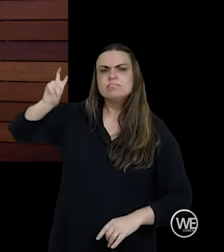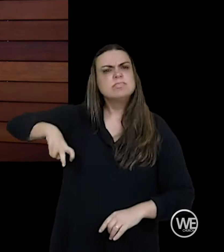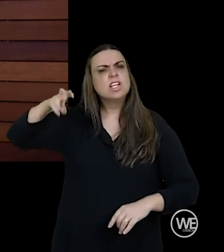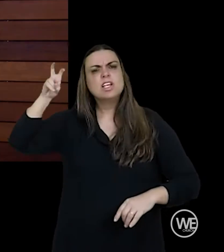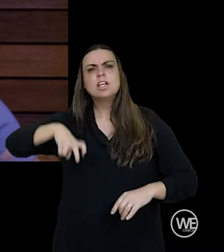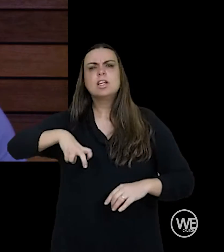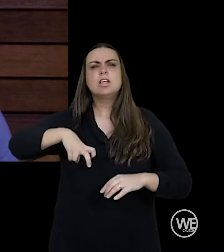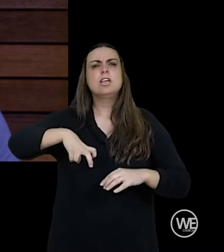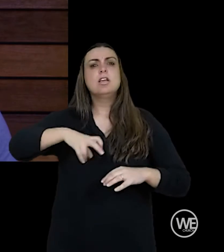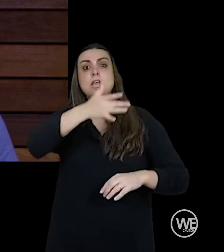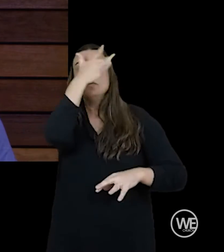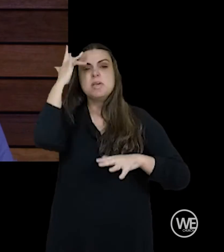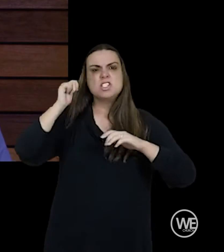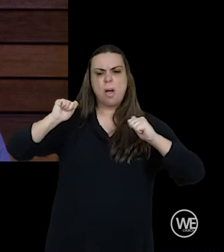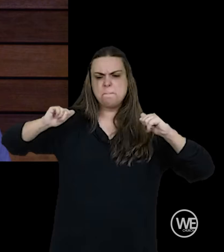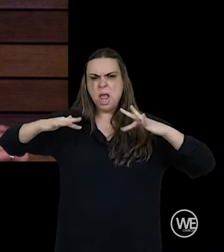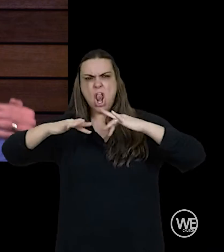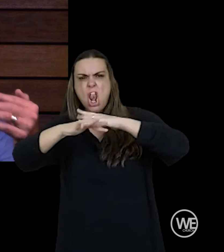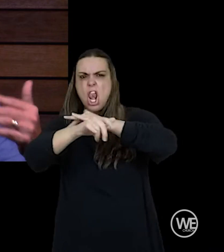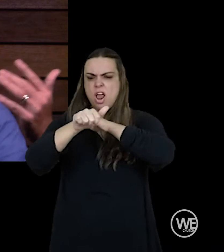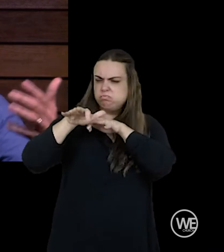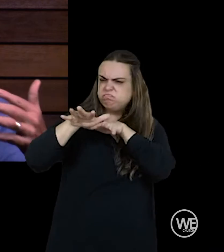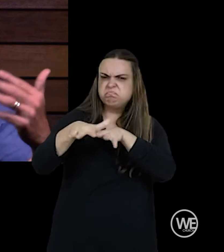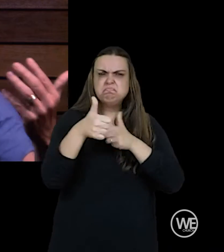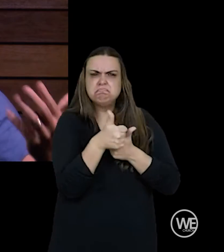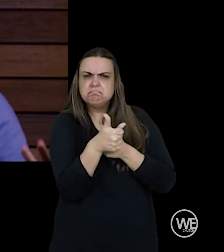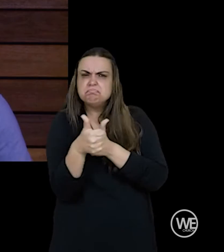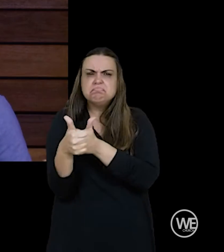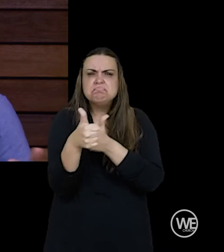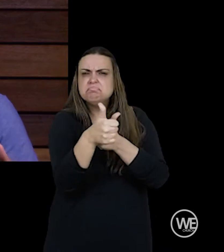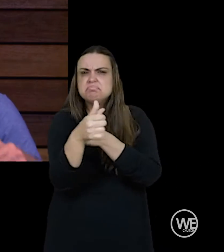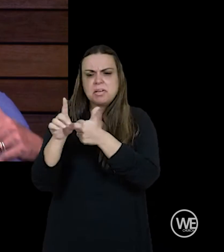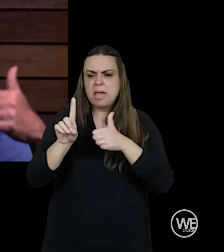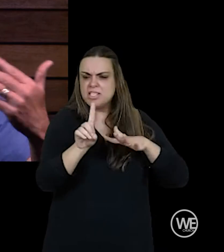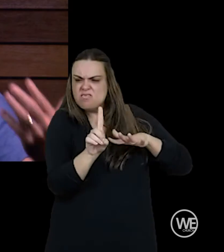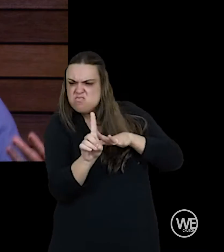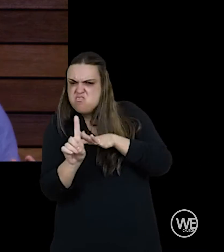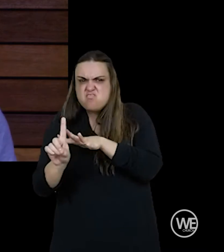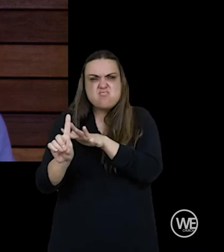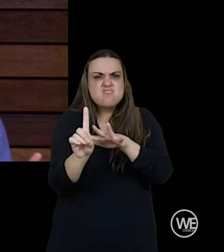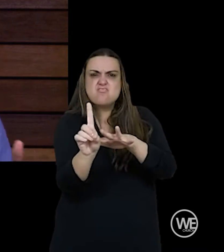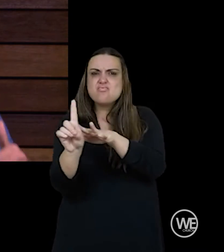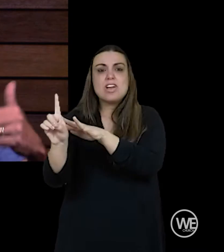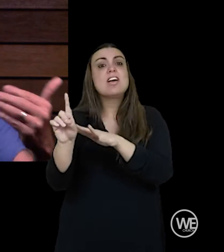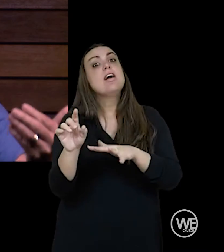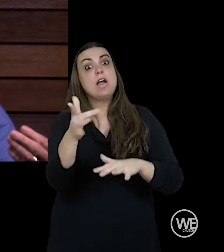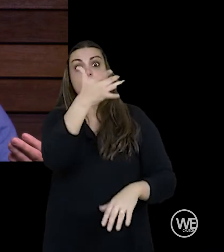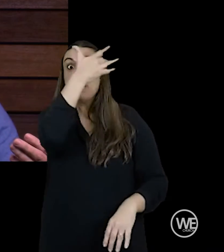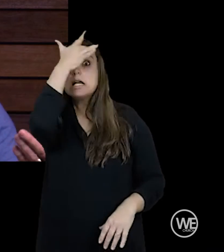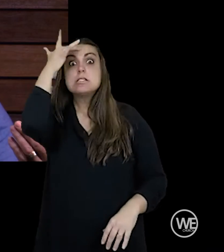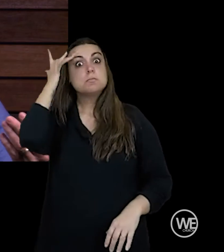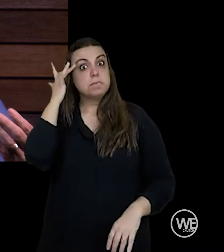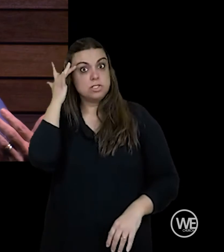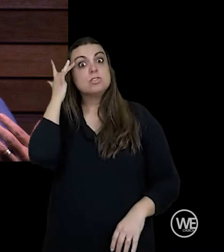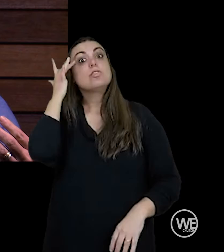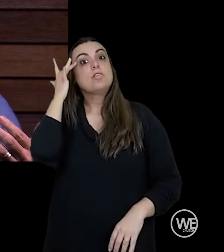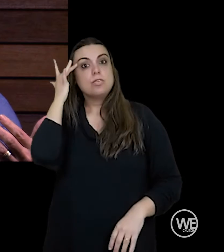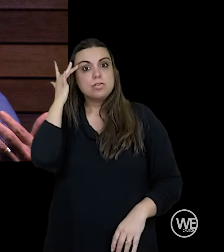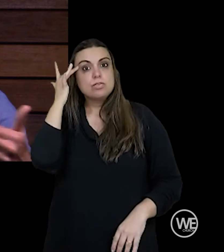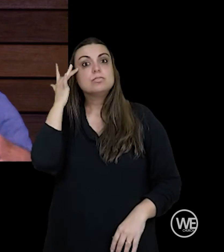multidões caminhavam ao lado dele. E essa multidão e essas pessoas, muitas